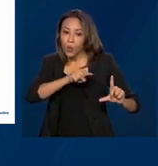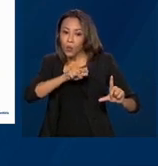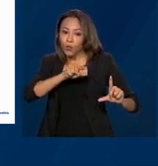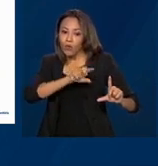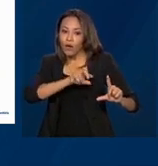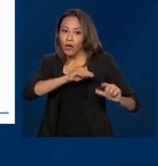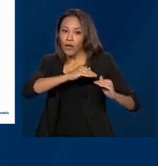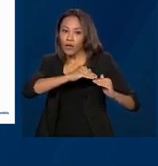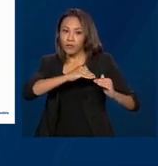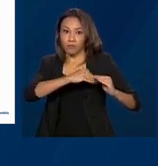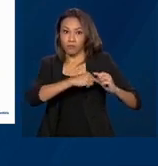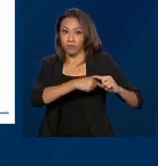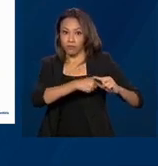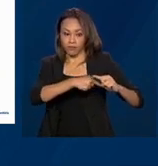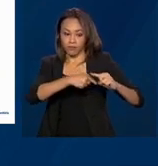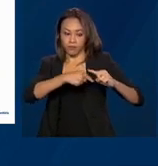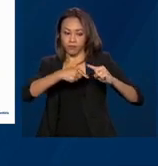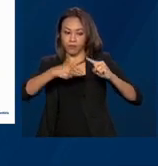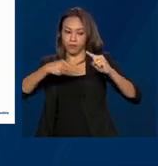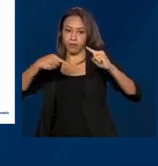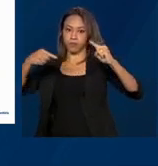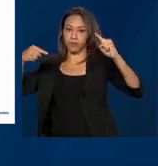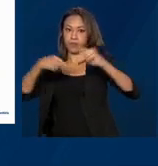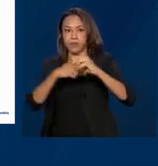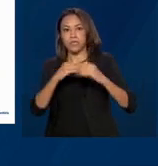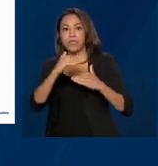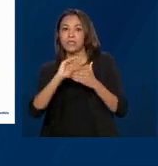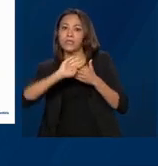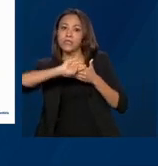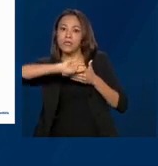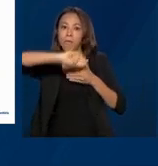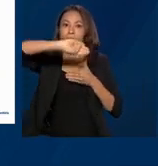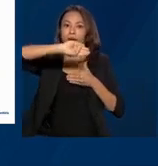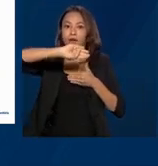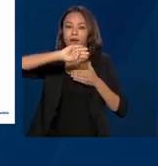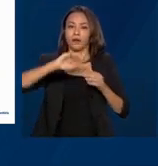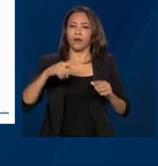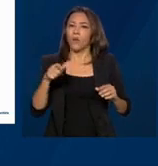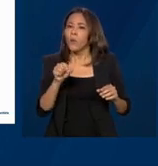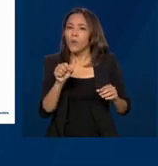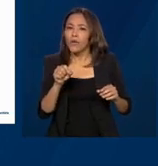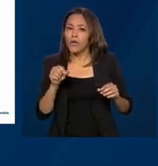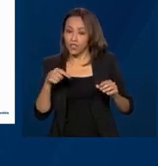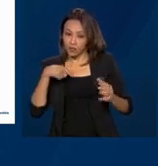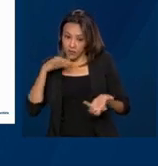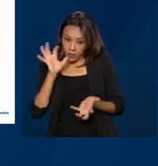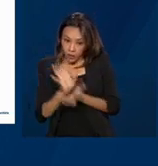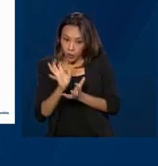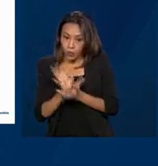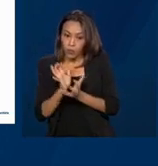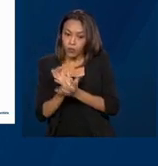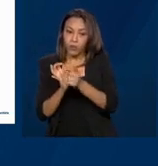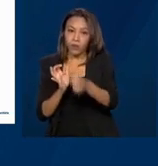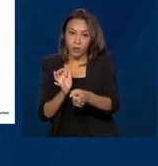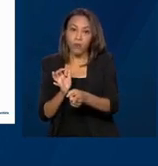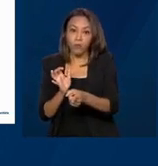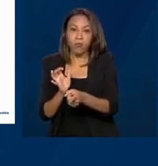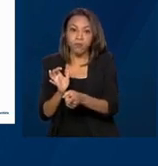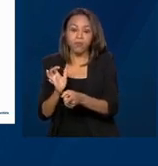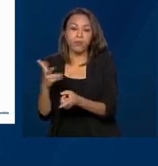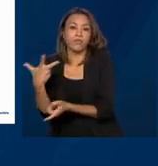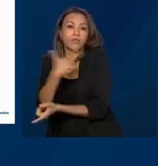se separar de forma mais rápida. Ou seja, o risco de estar no grupo placebo, ele